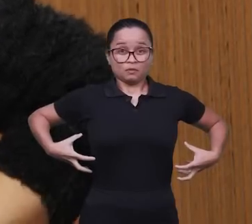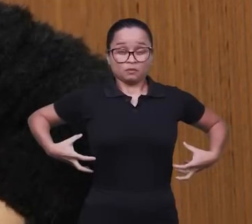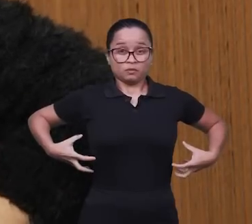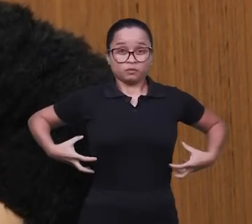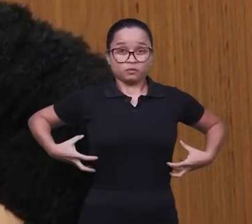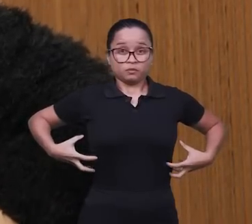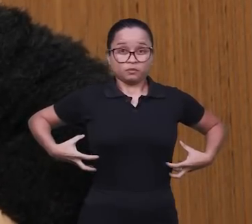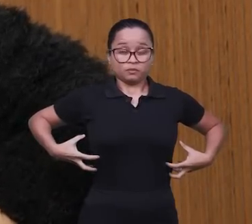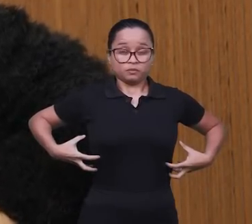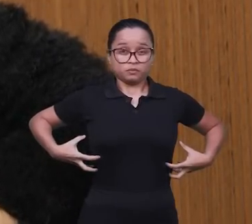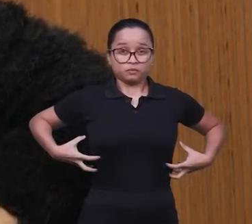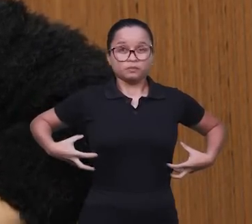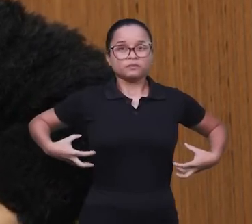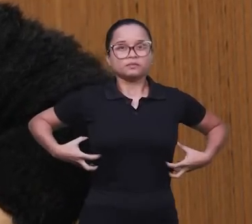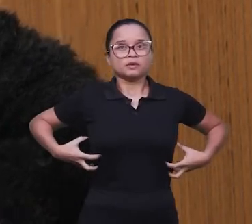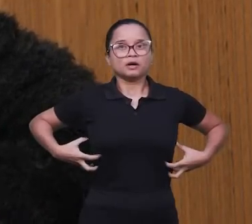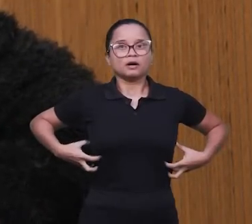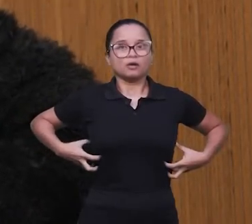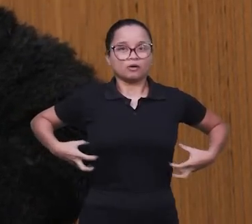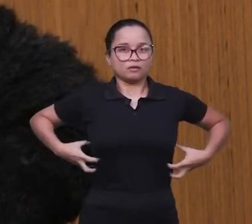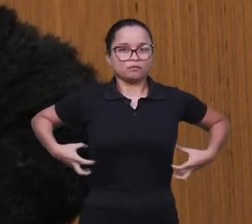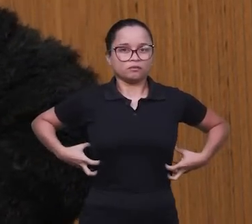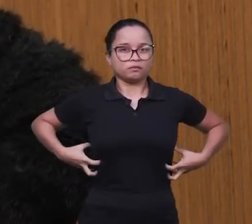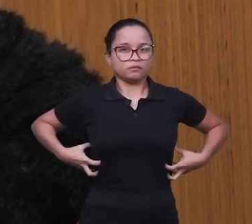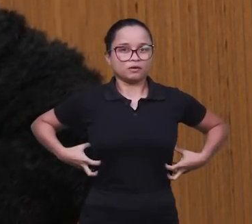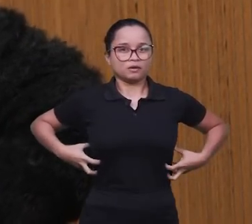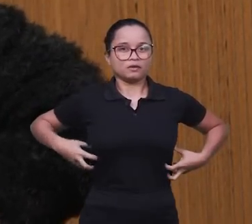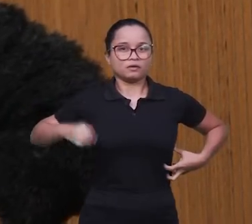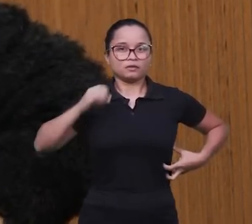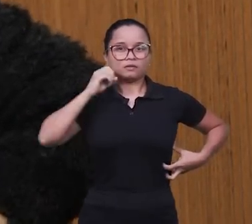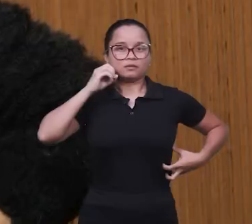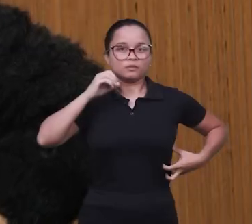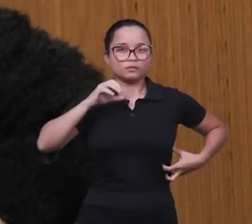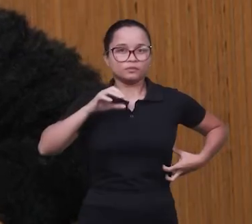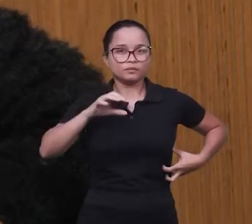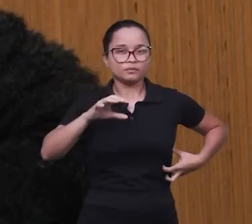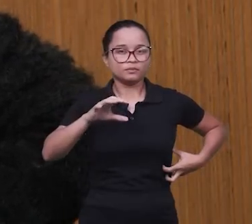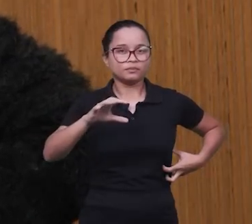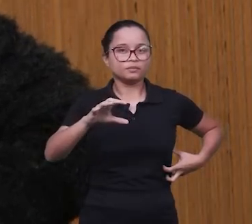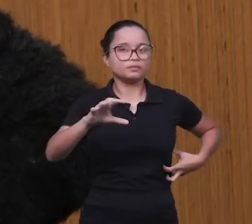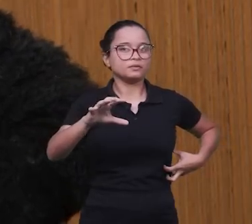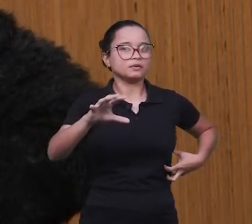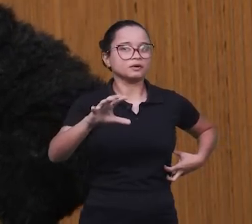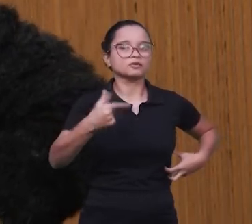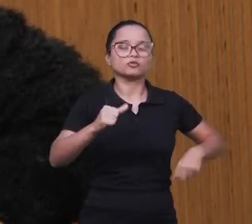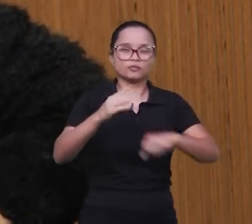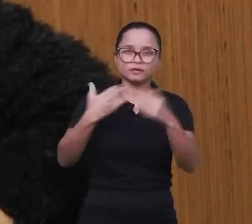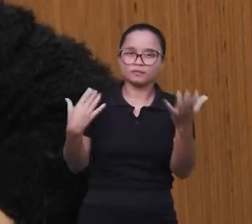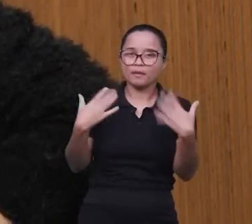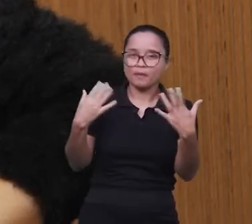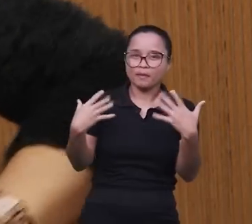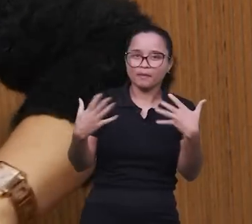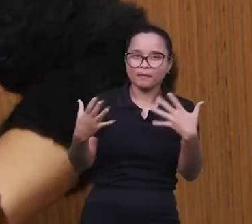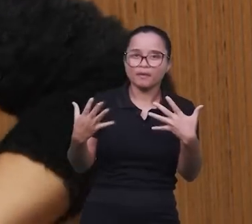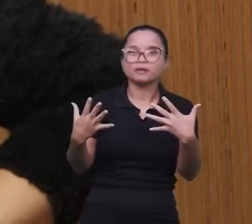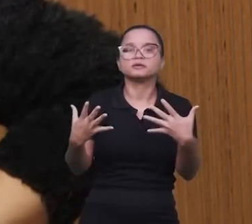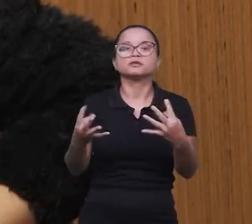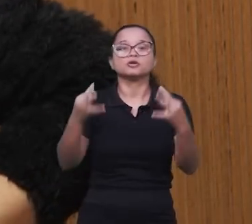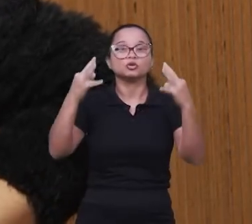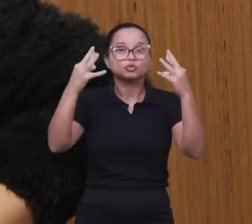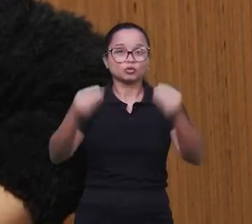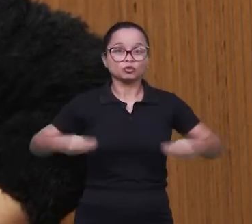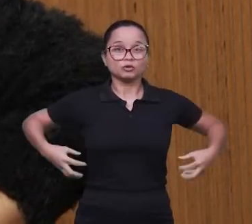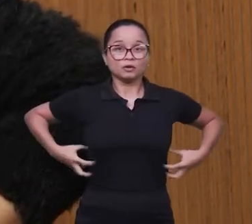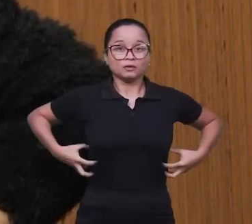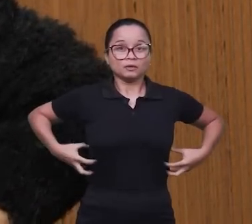mantive sustentada essa estrutura de intercostal. E aí, estou falando aqui com vocês, estou conversando aqui com vocês e tudo